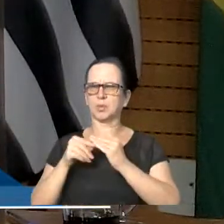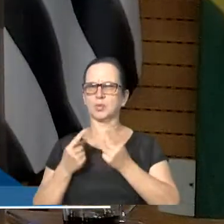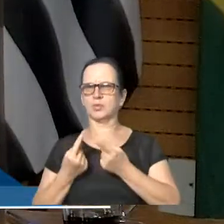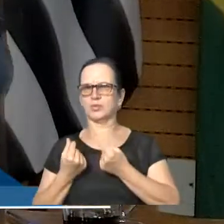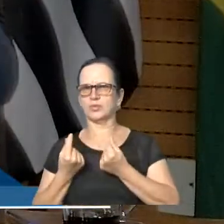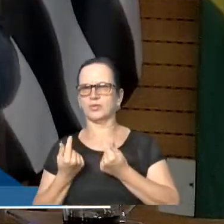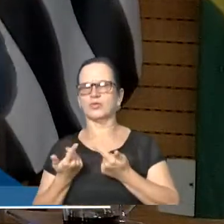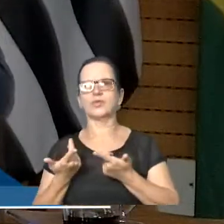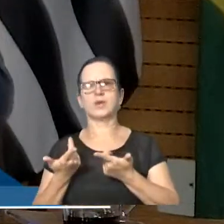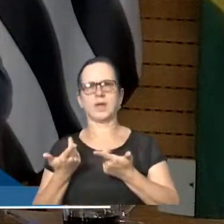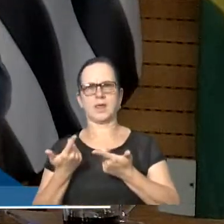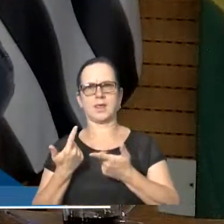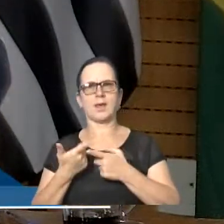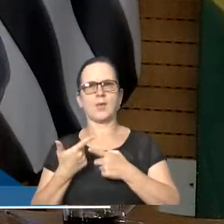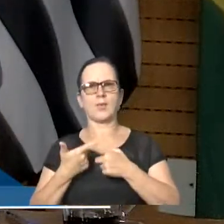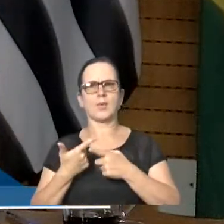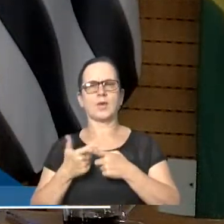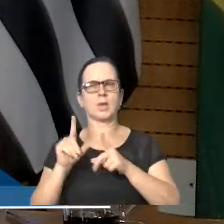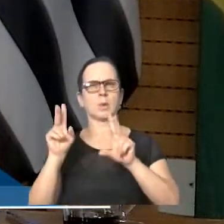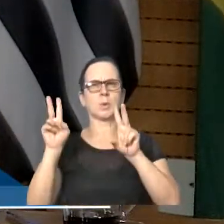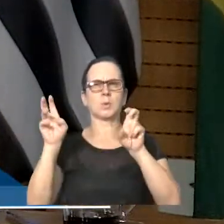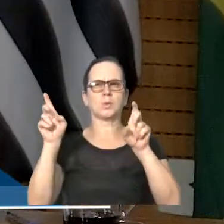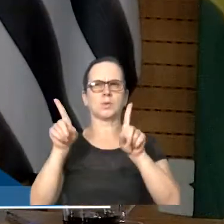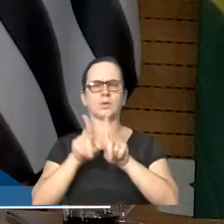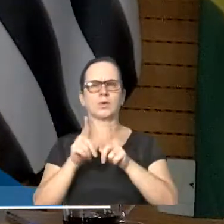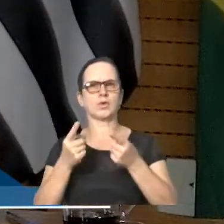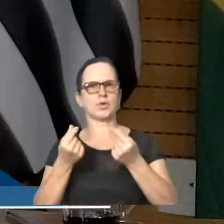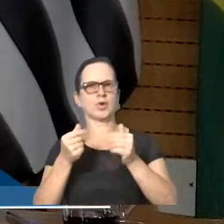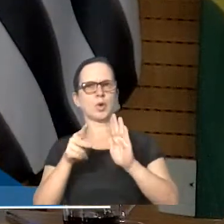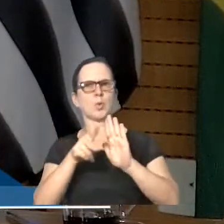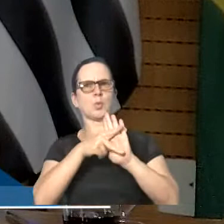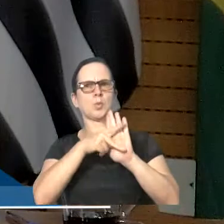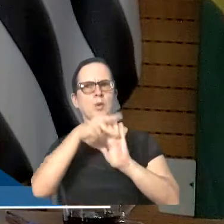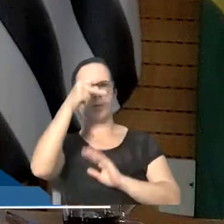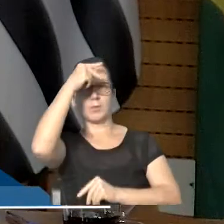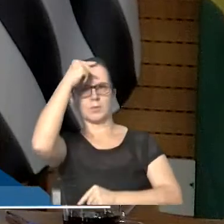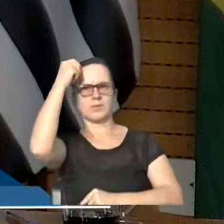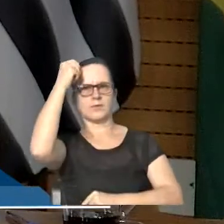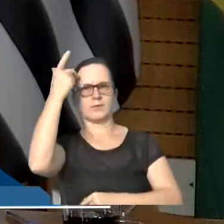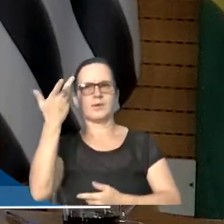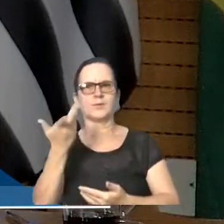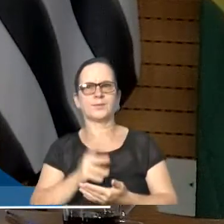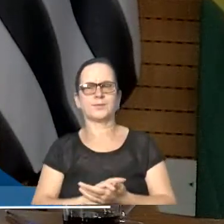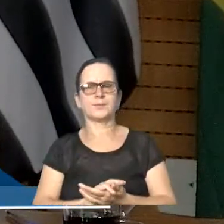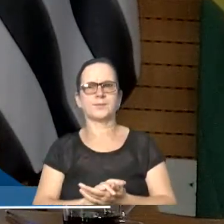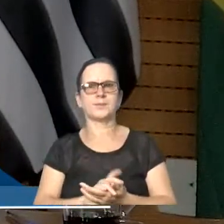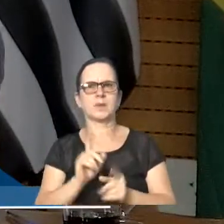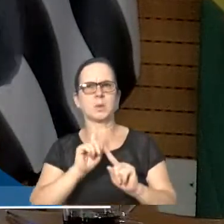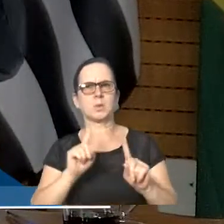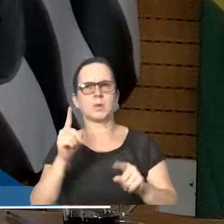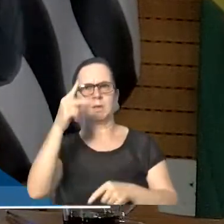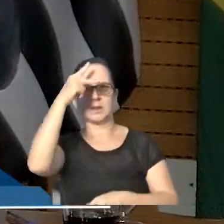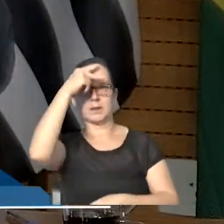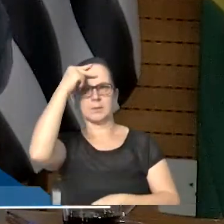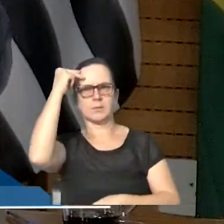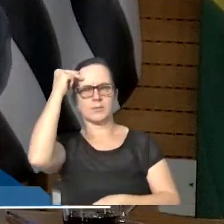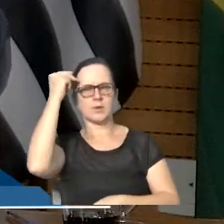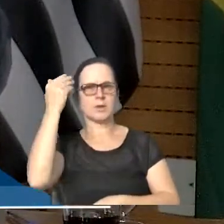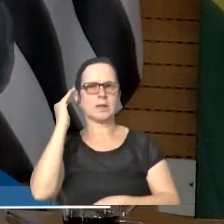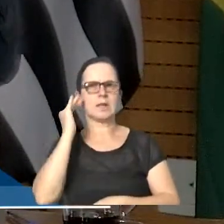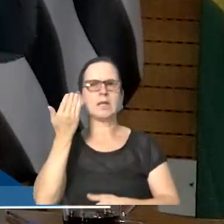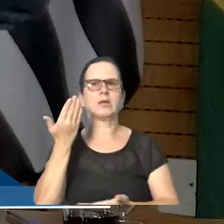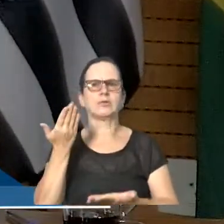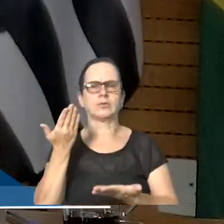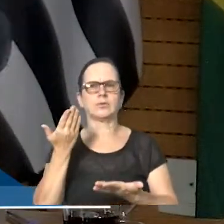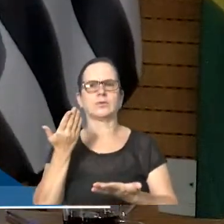de Dedê, porque ele se intitula como se fosse o dinheiro fosse do prefeito municipal. E ele entende, ele não entende que o dinheiro é do povo, e